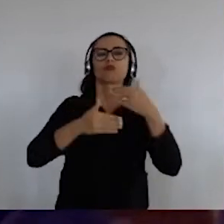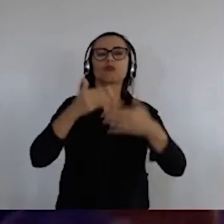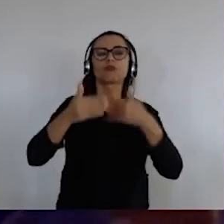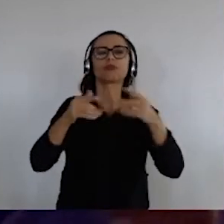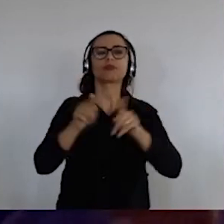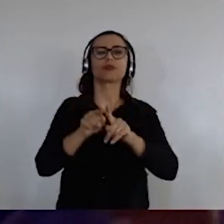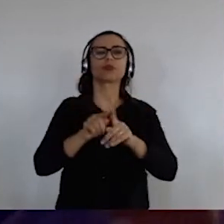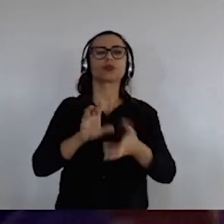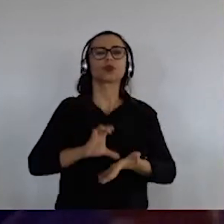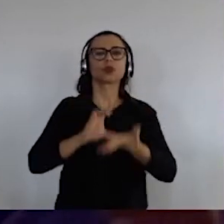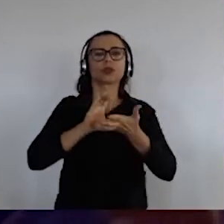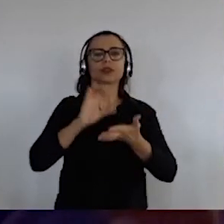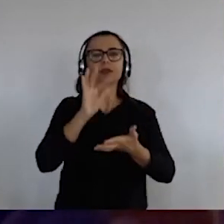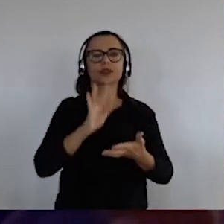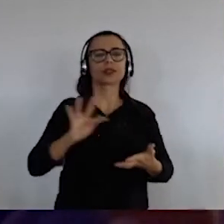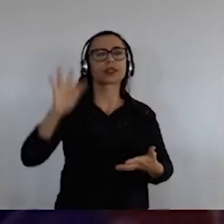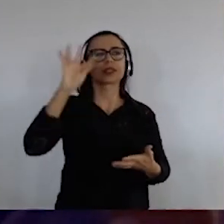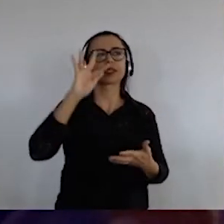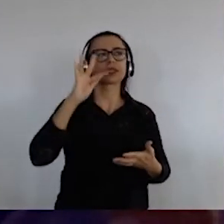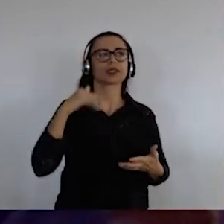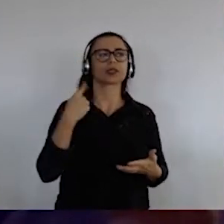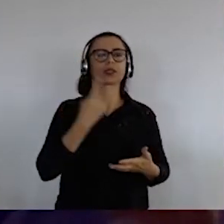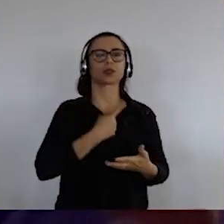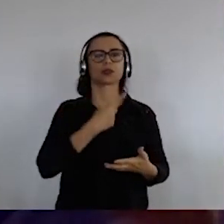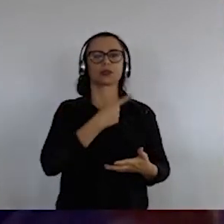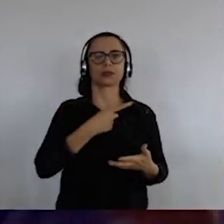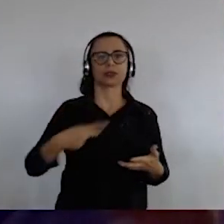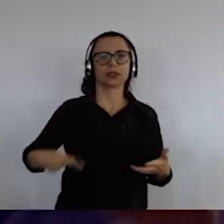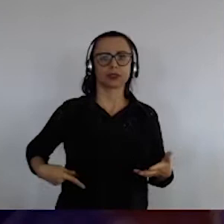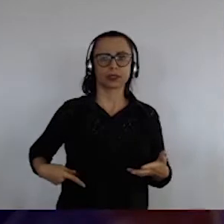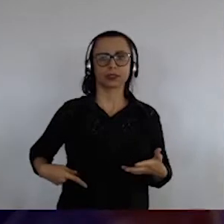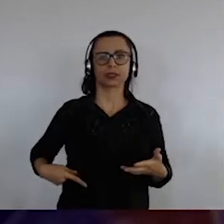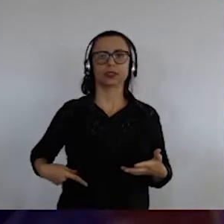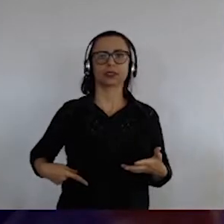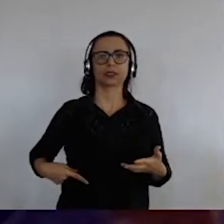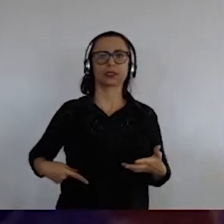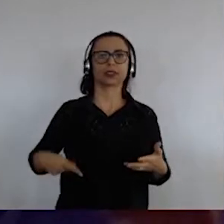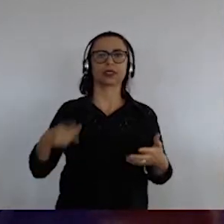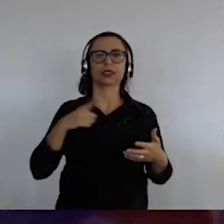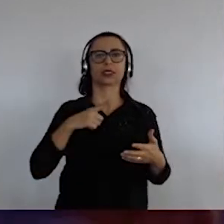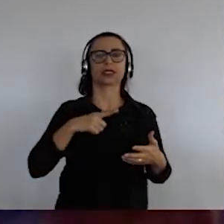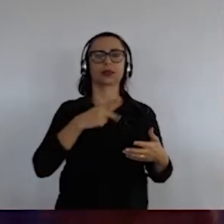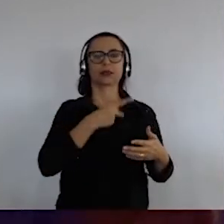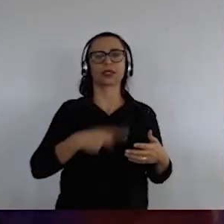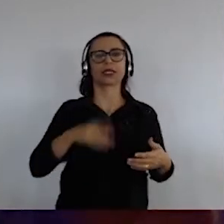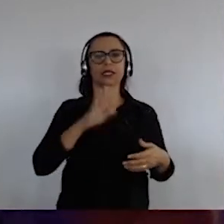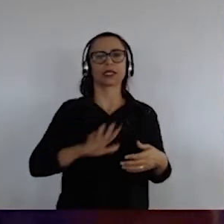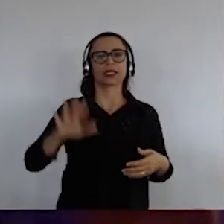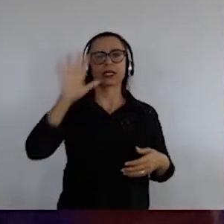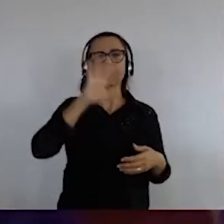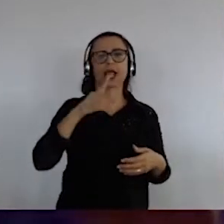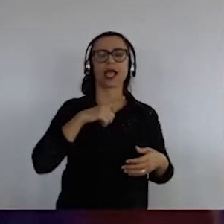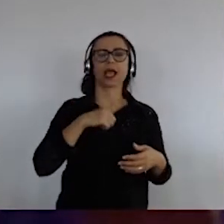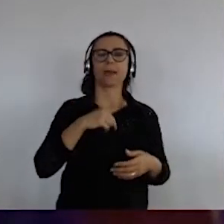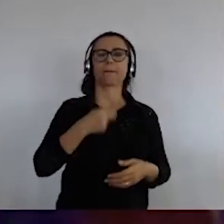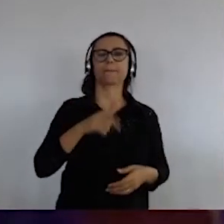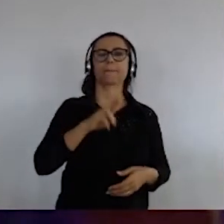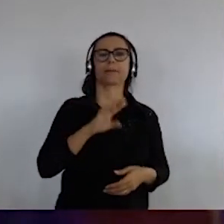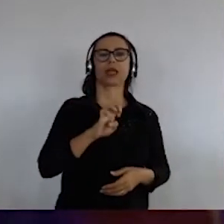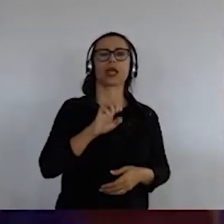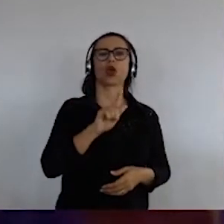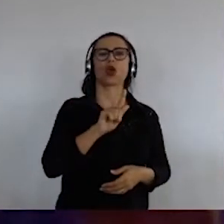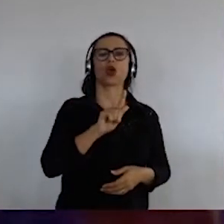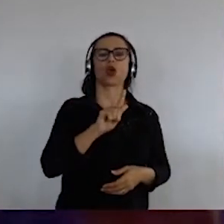de conselheiro federal, de nosso presidente da Comissão Nacional de Prerrogativas,